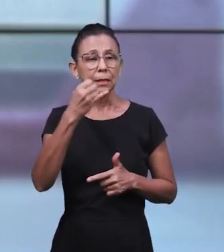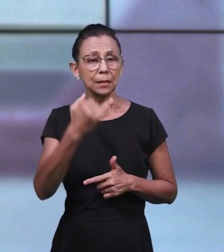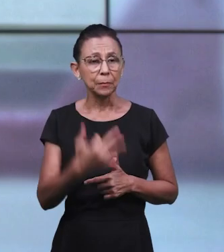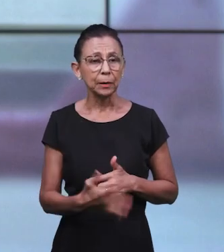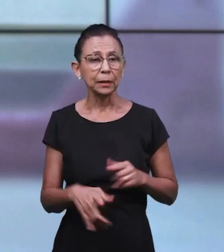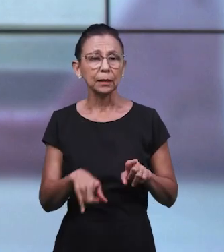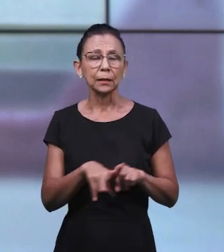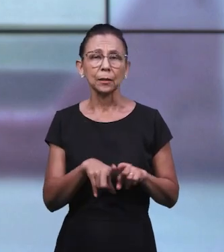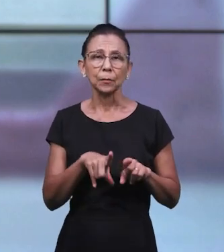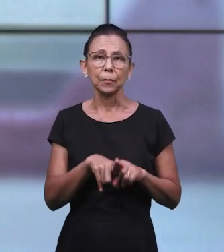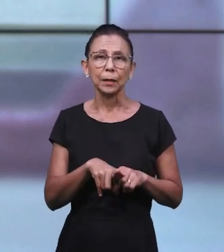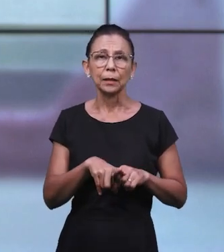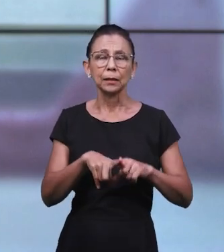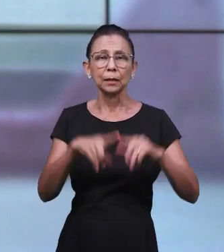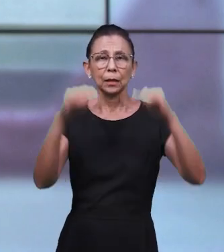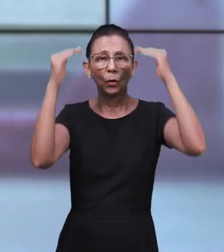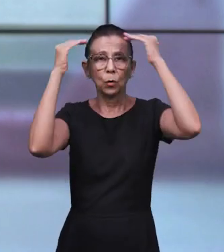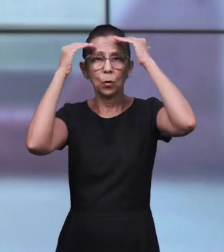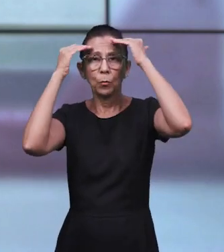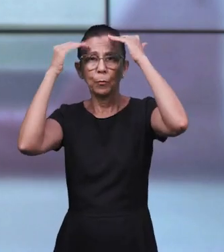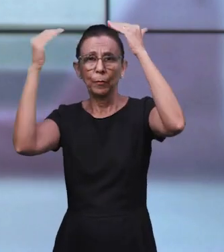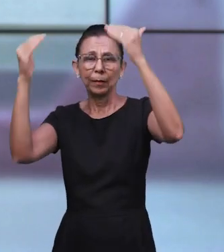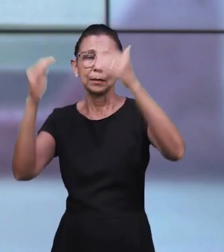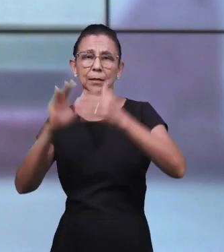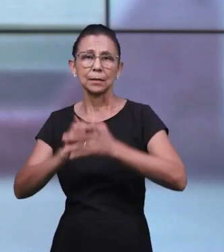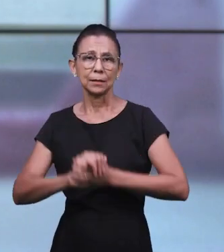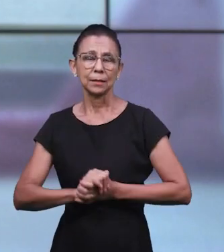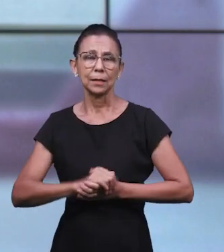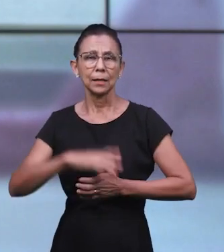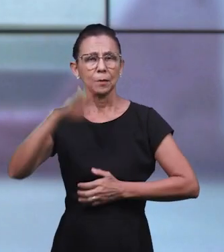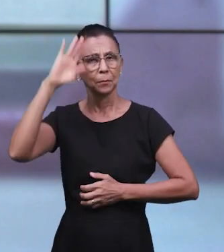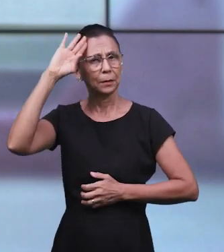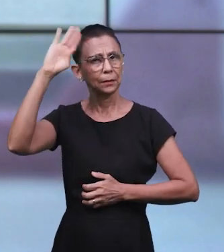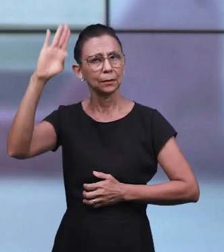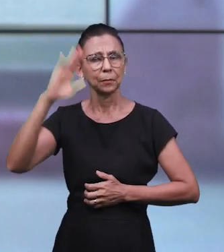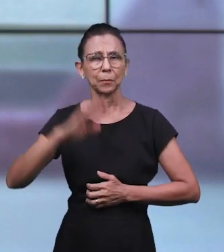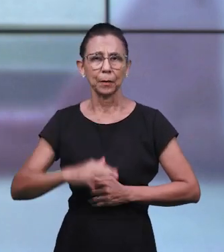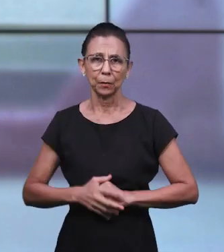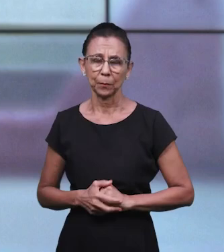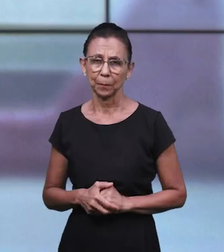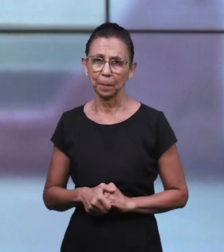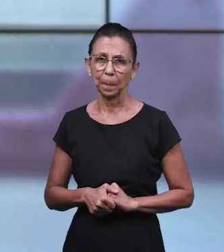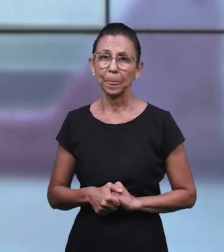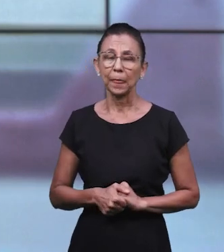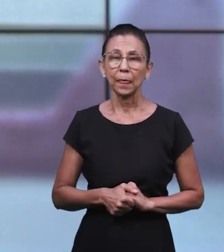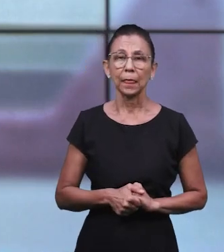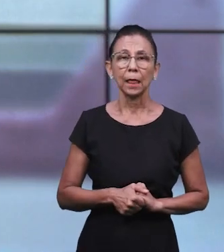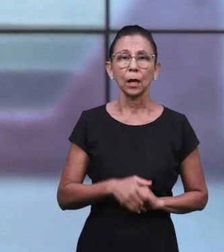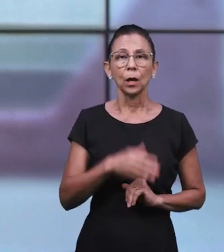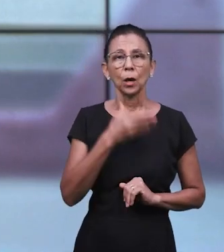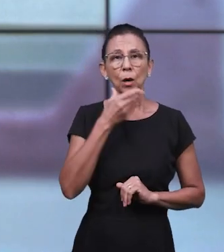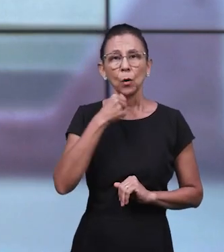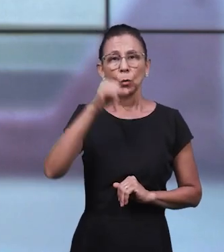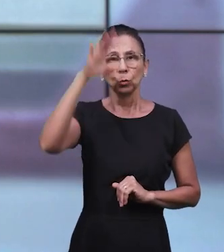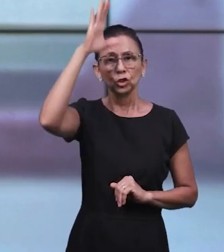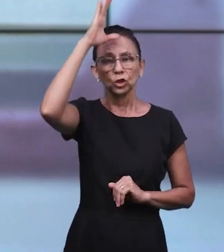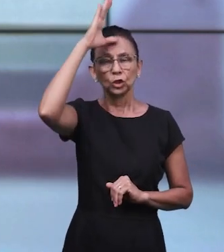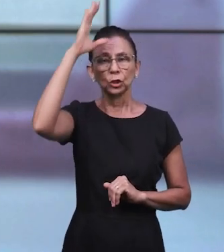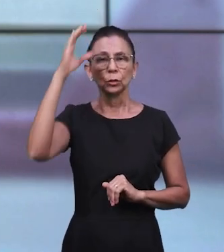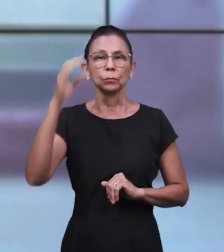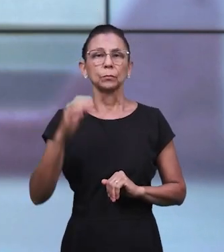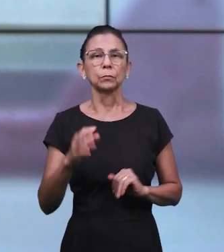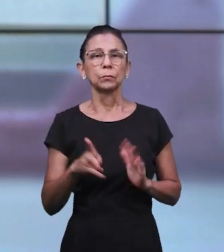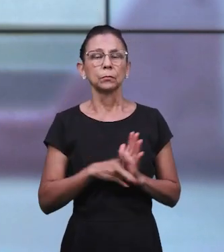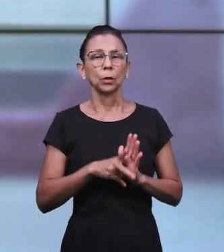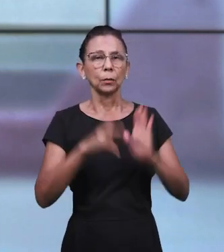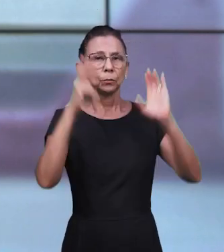àquela pergunta do início. Mardoqueu exerceu autoridade na educação de Ester ou foi autoritário? O